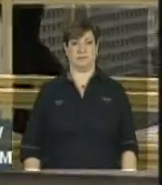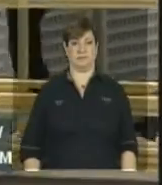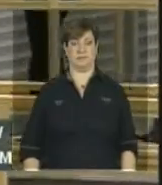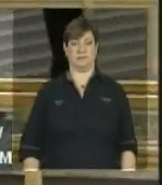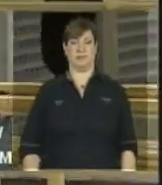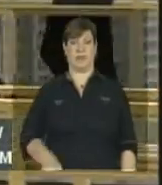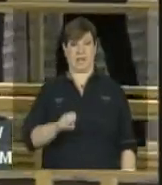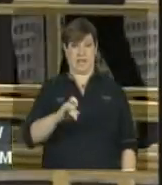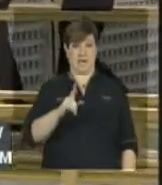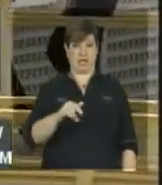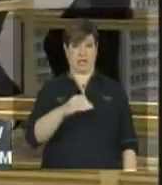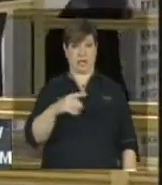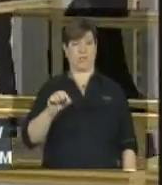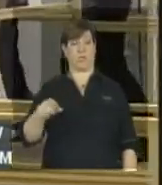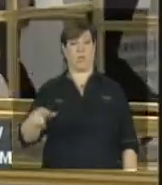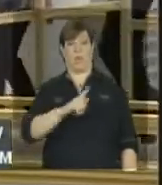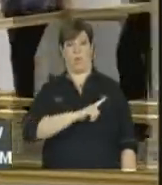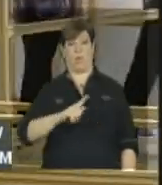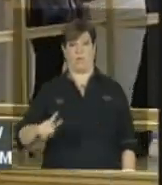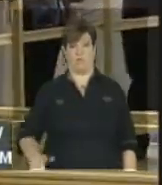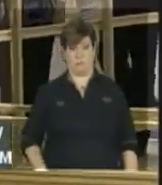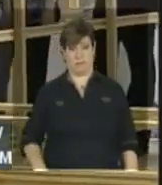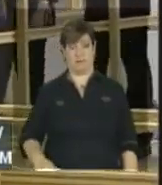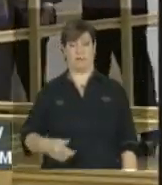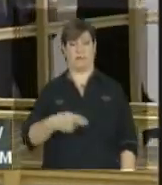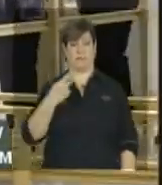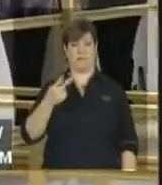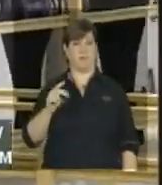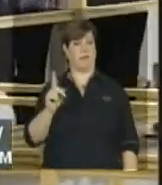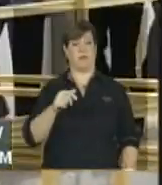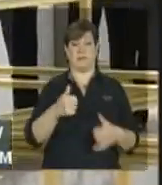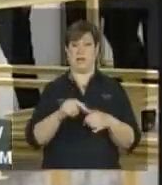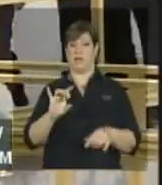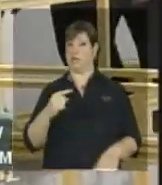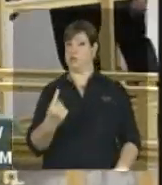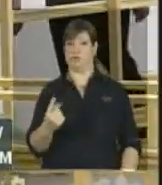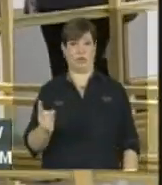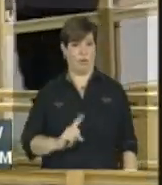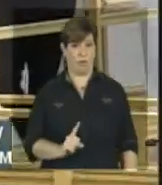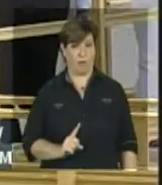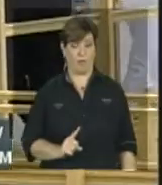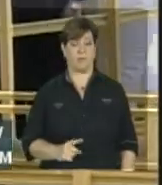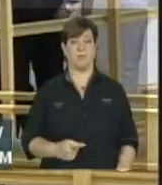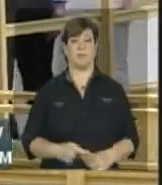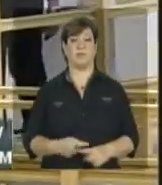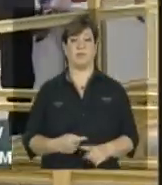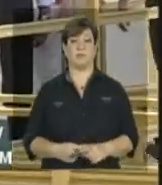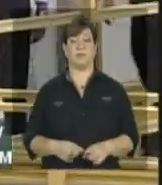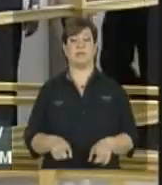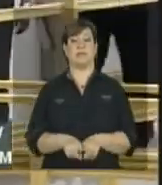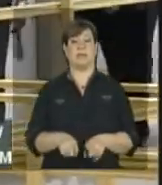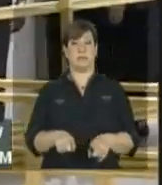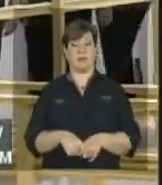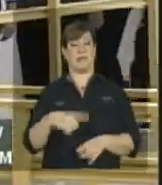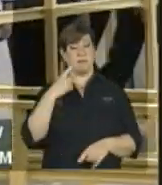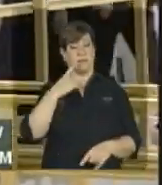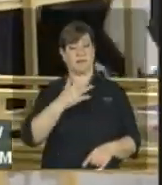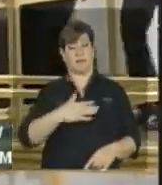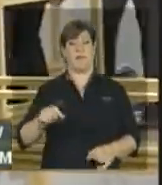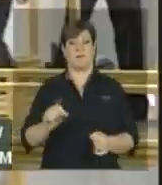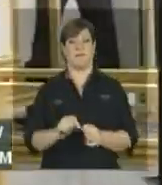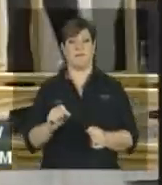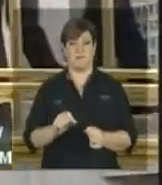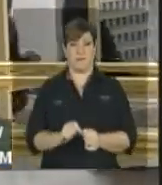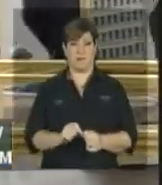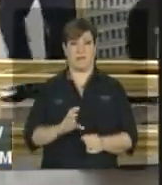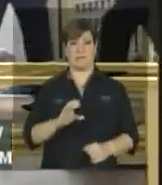O eixão, segundo o governo do estado, não estará sozinho, porque também se prevê a execução do Cinturão